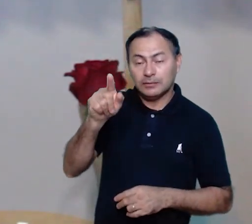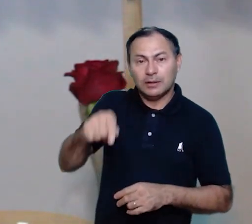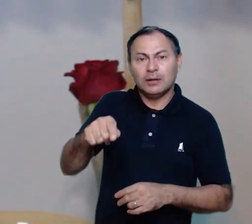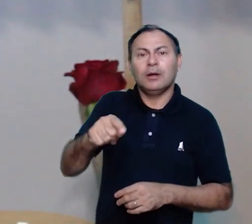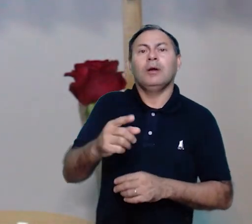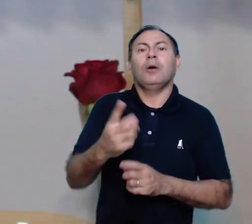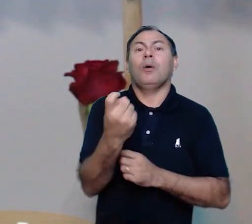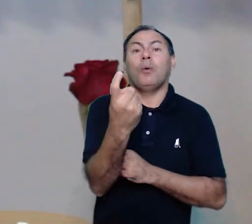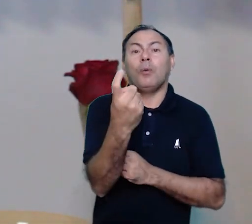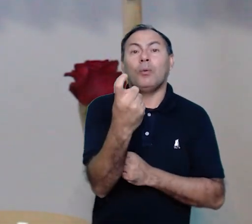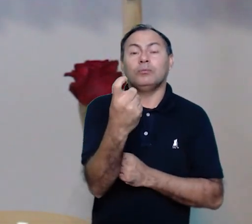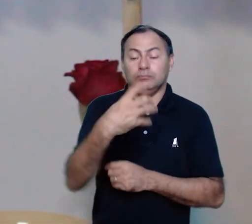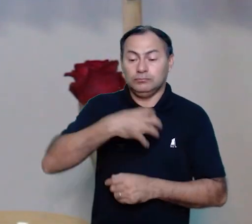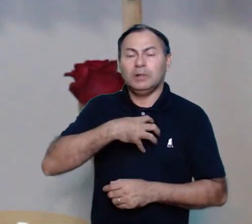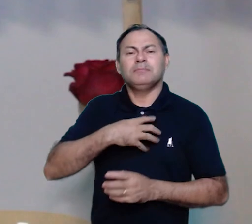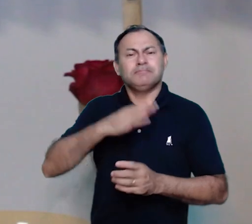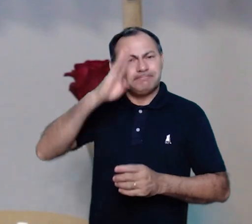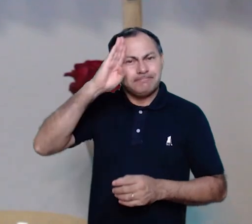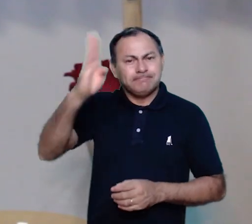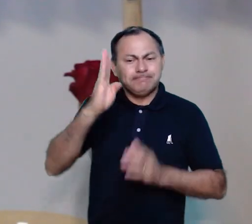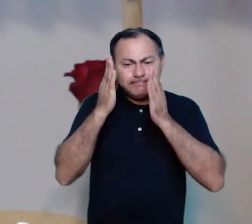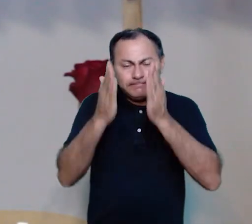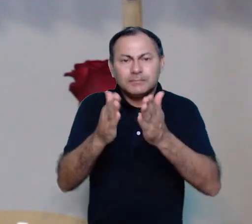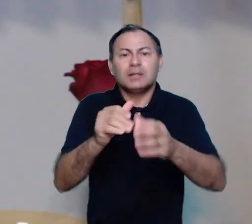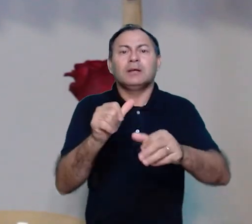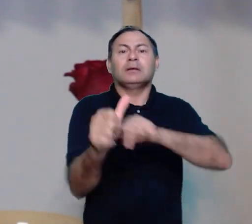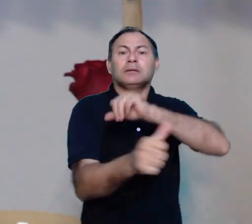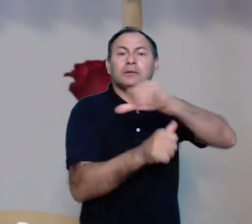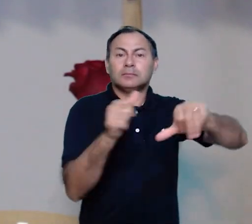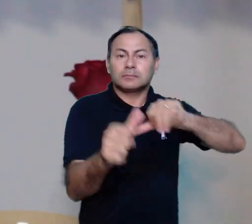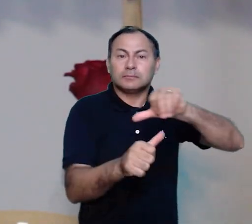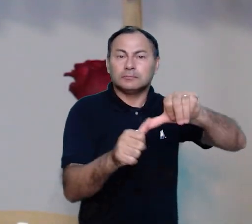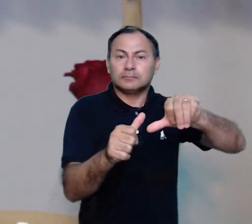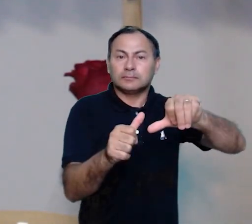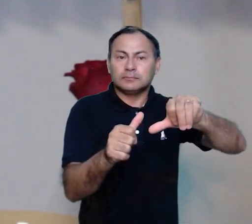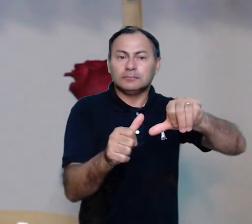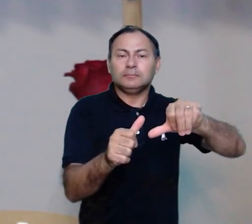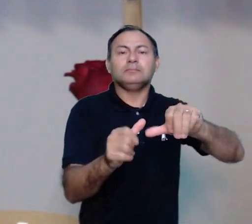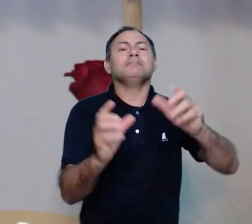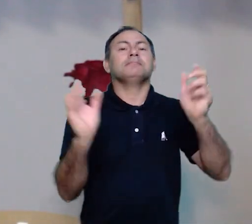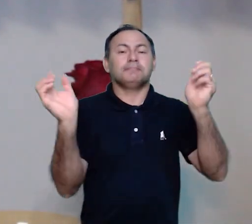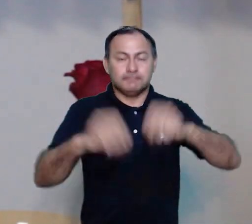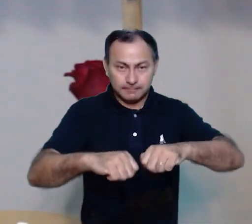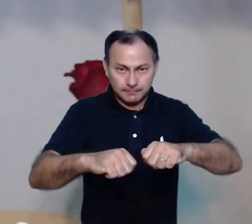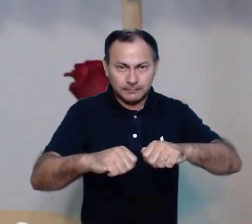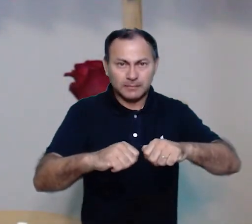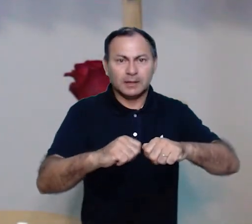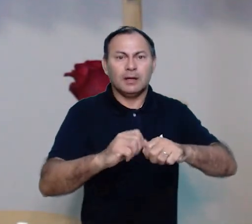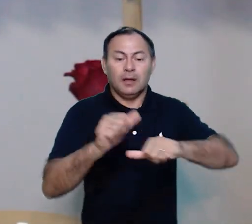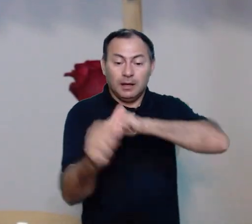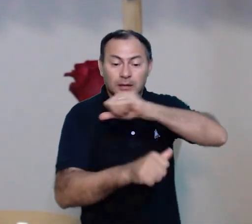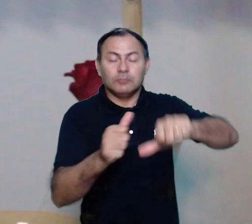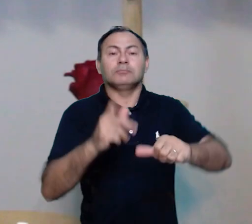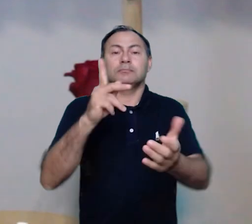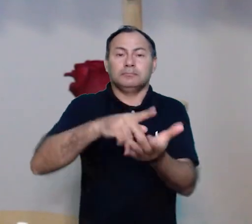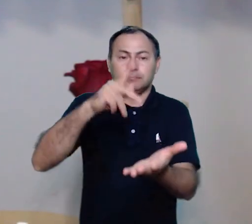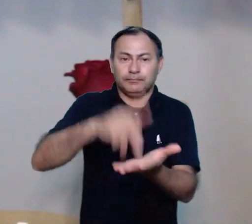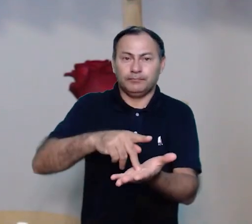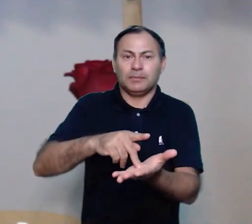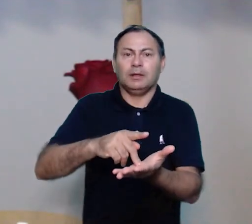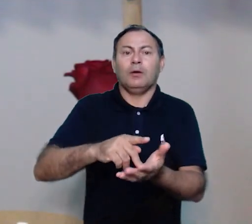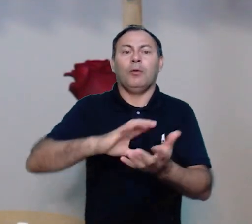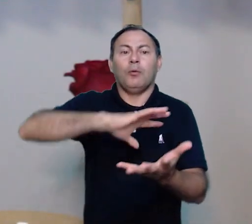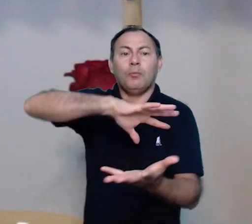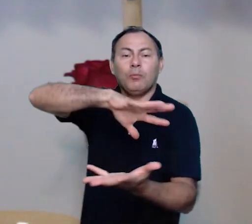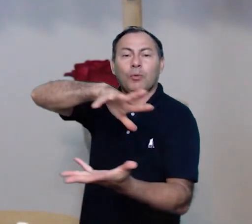Pois este é o único ato central de transformação capaz de